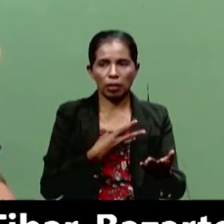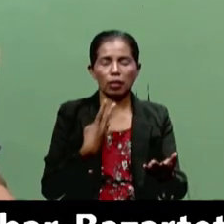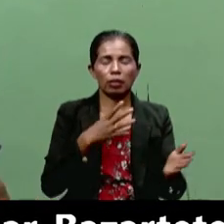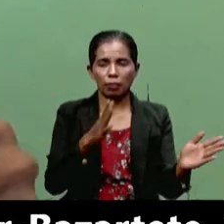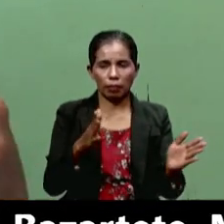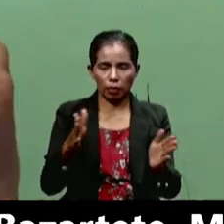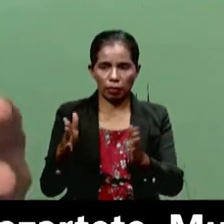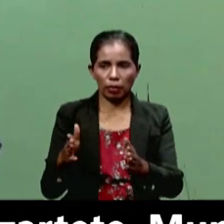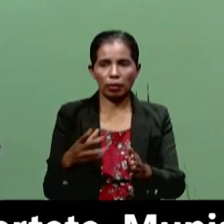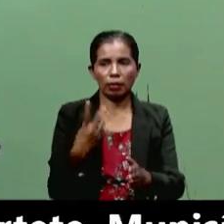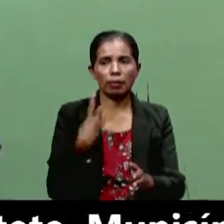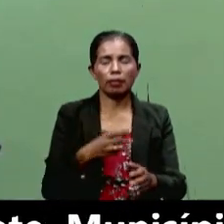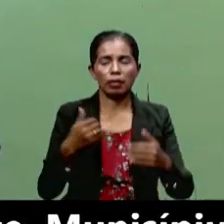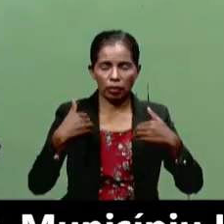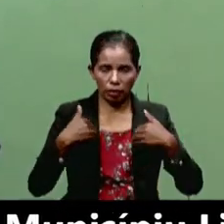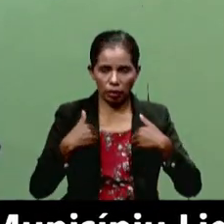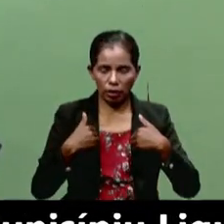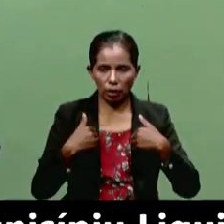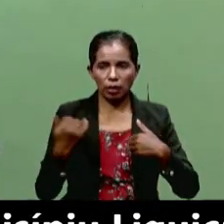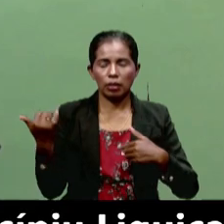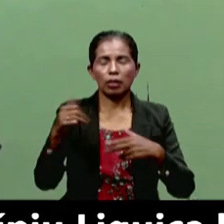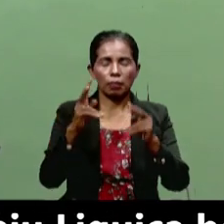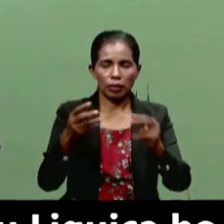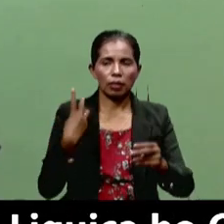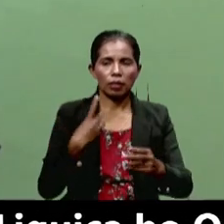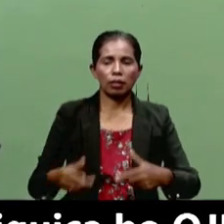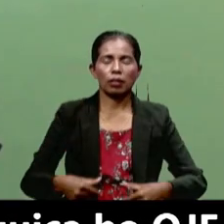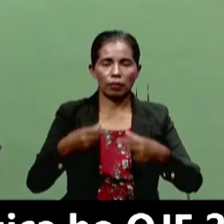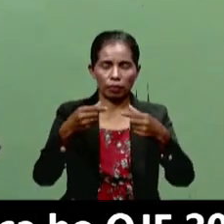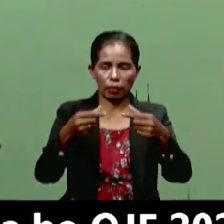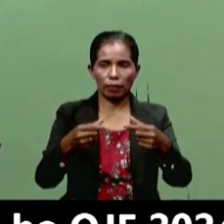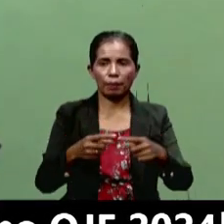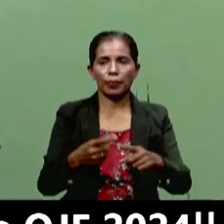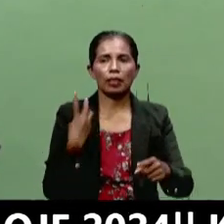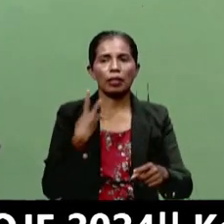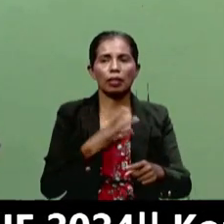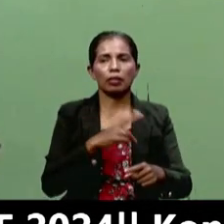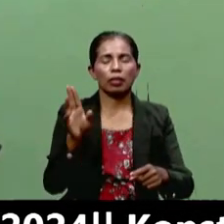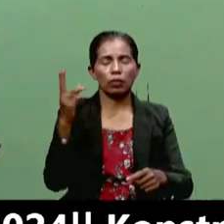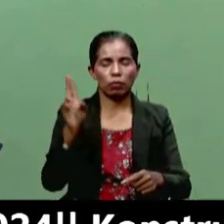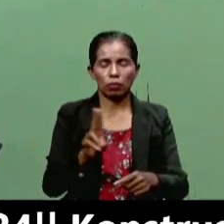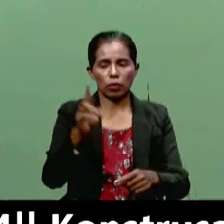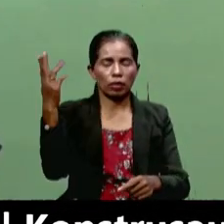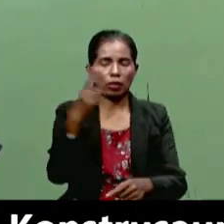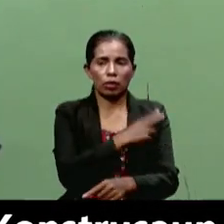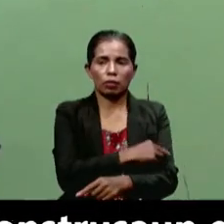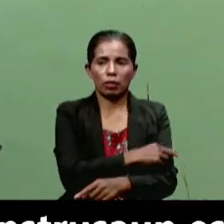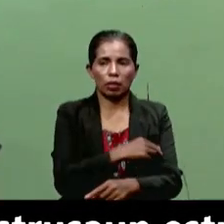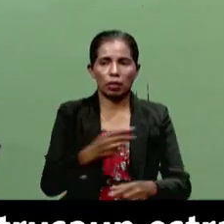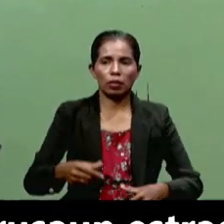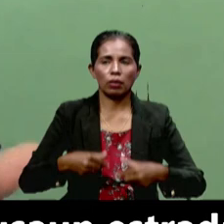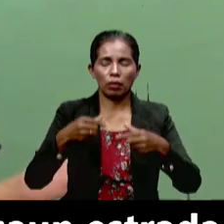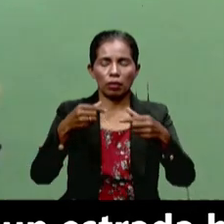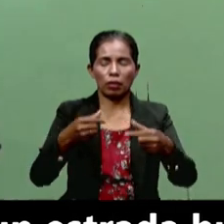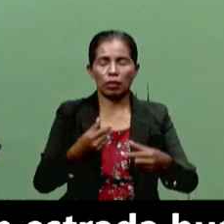preparado para né cara que botou uma sira precisa ita fornece e maioria ita utiliza o hospital atau bele fokan ba bebe